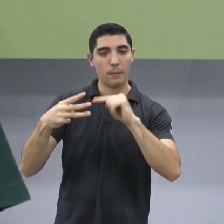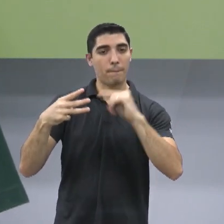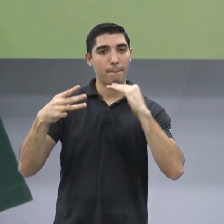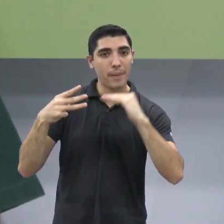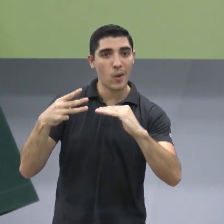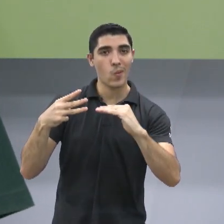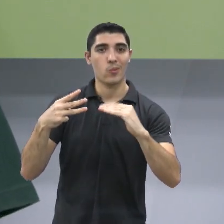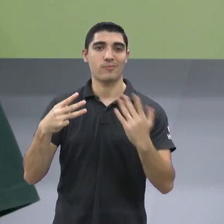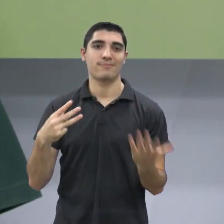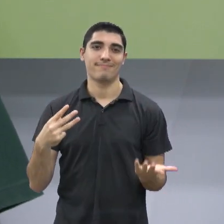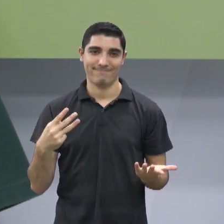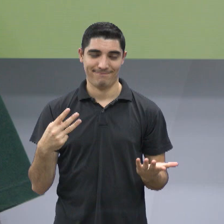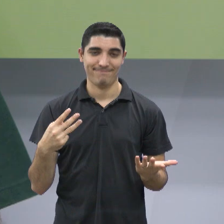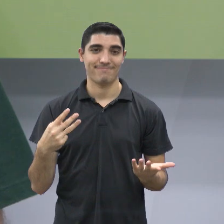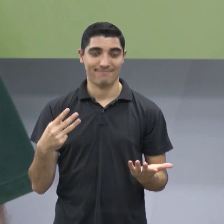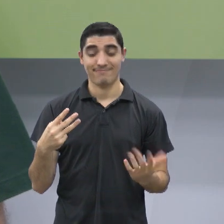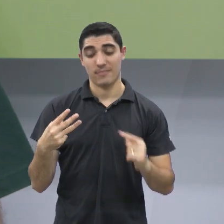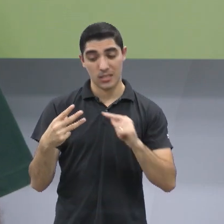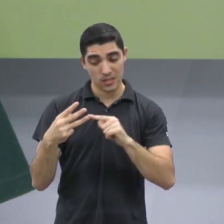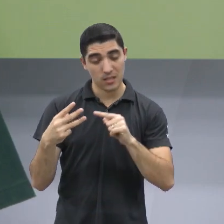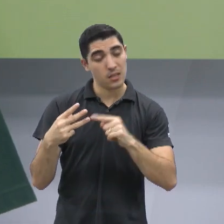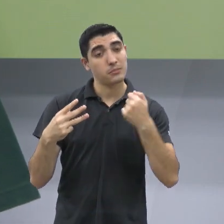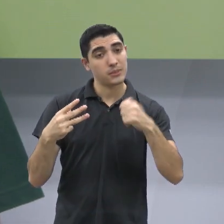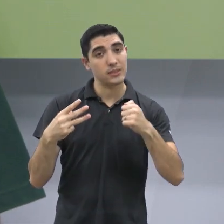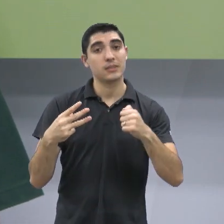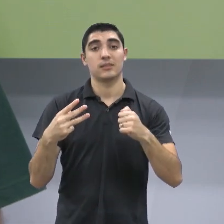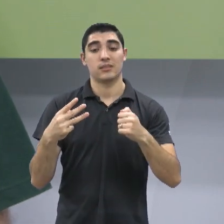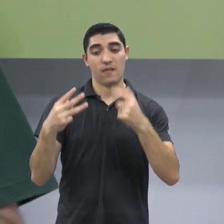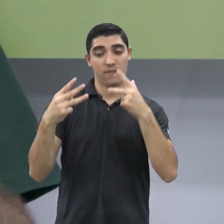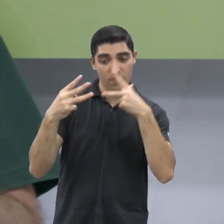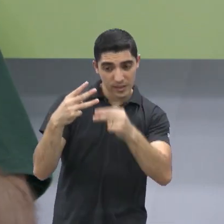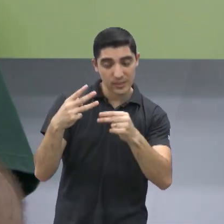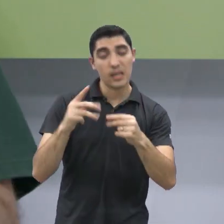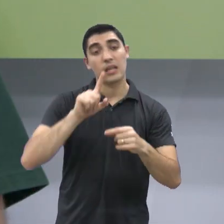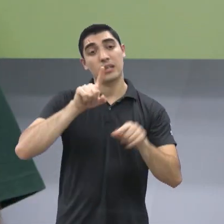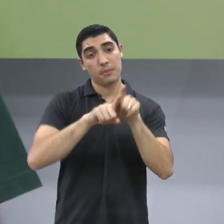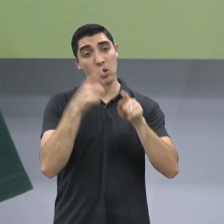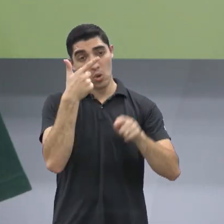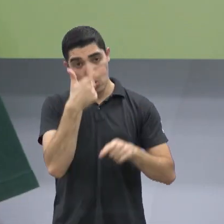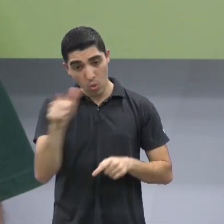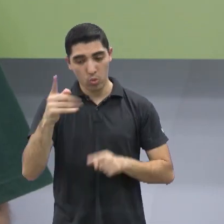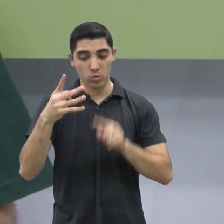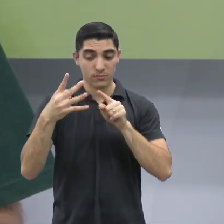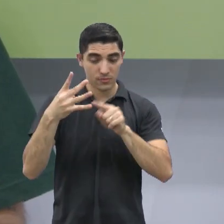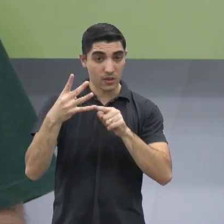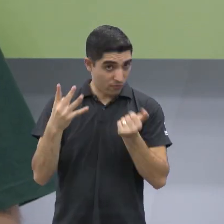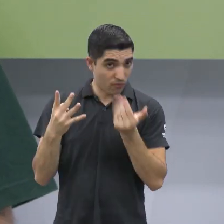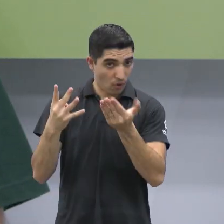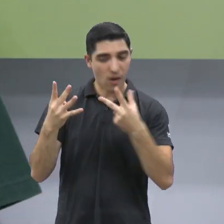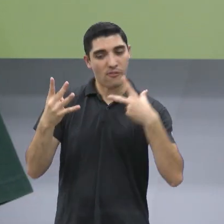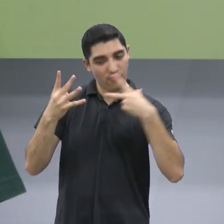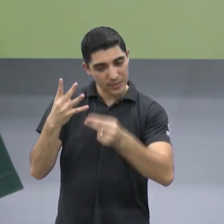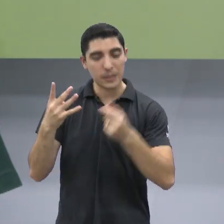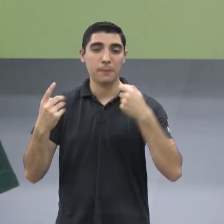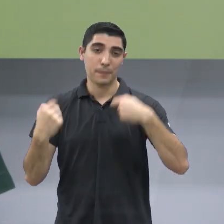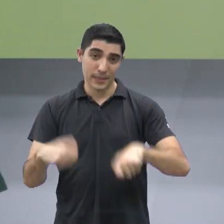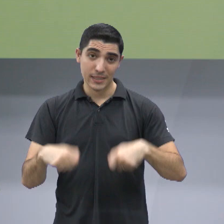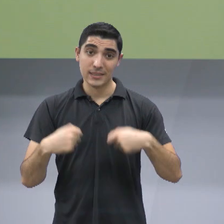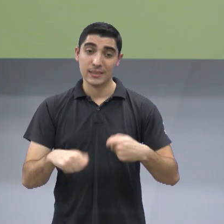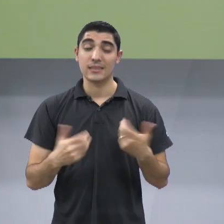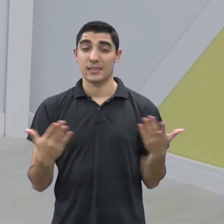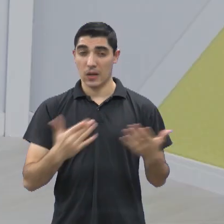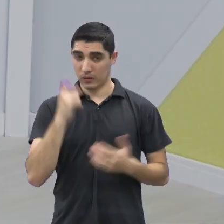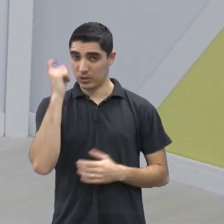aí, ganhar todos os jogos, né, os 2 jogos, e torcer para resultados, combinação de resultados, que é bem